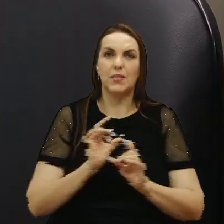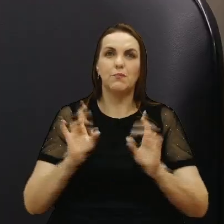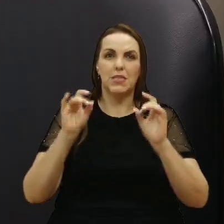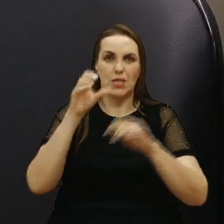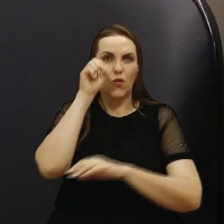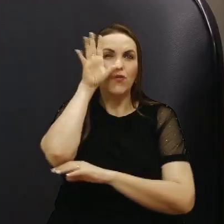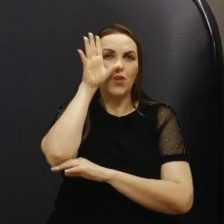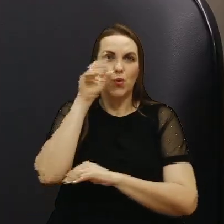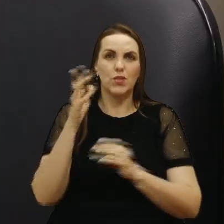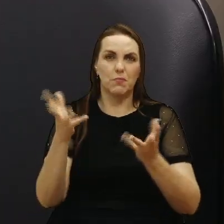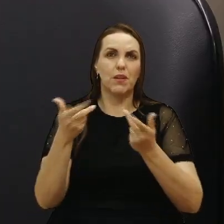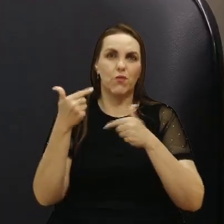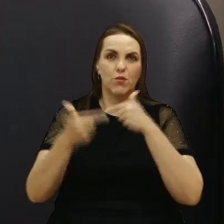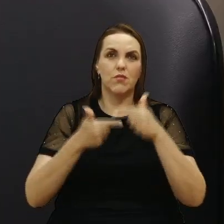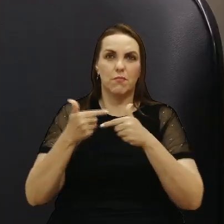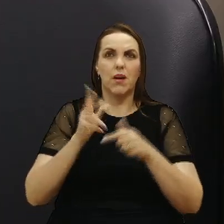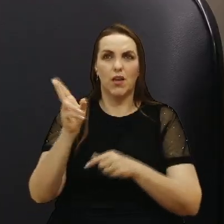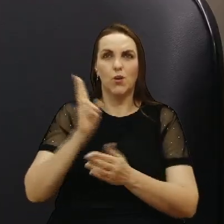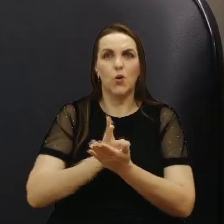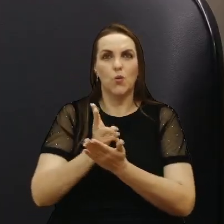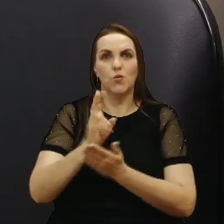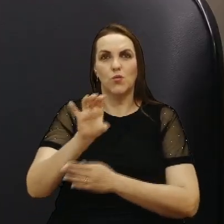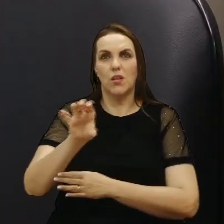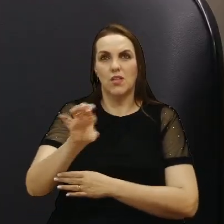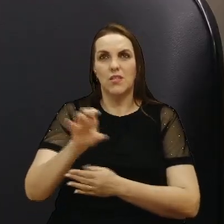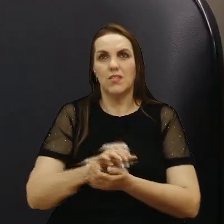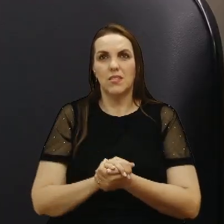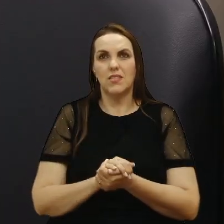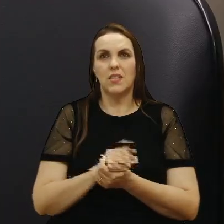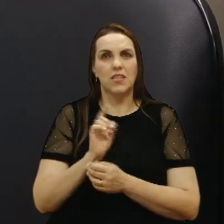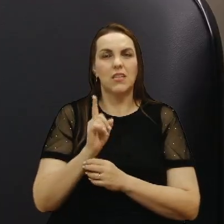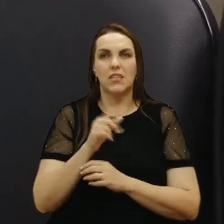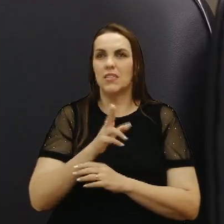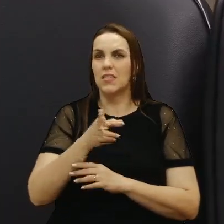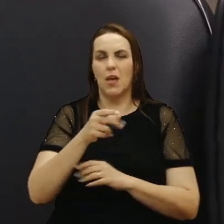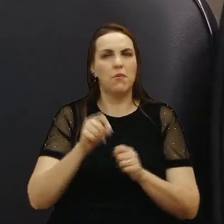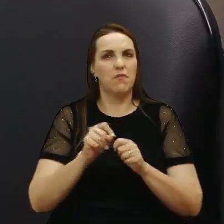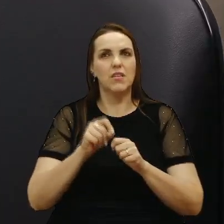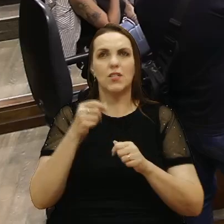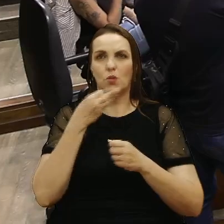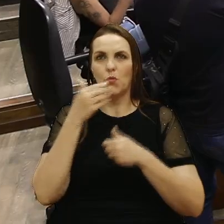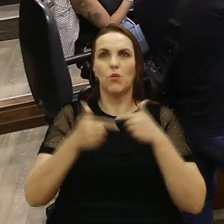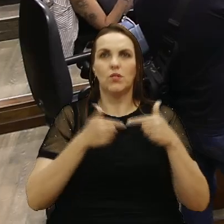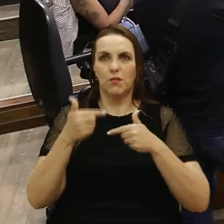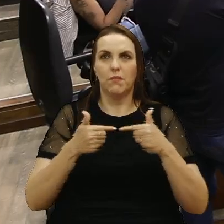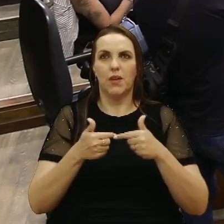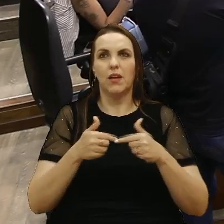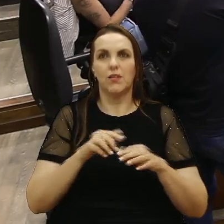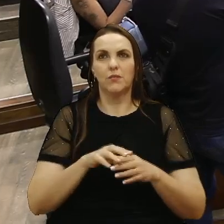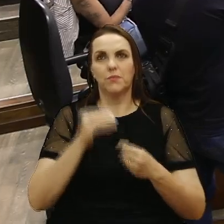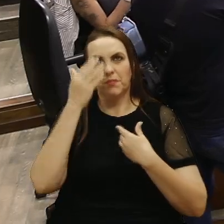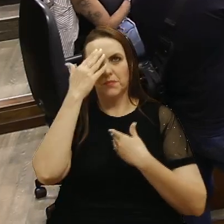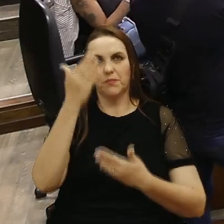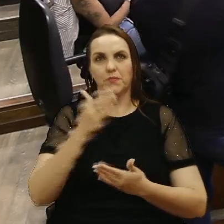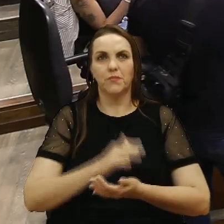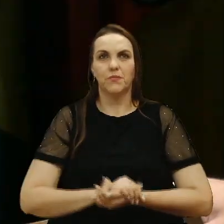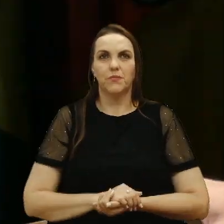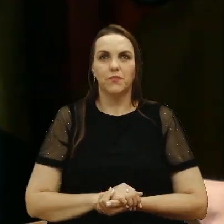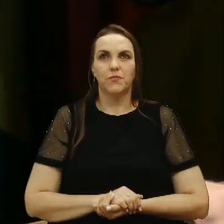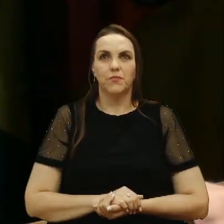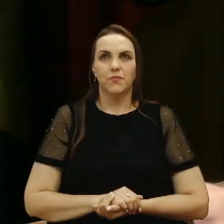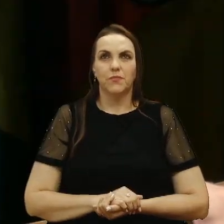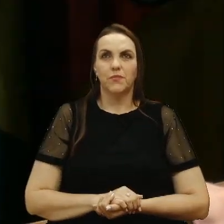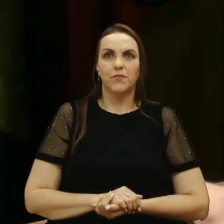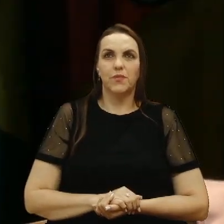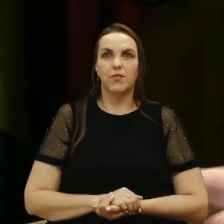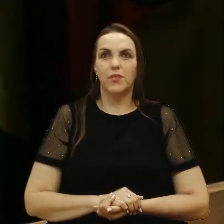faz um excelente trabalho lá e que permaneça assim, republicano, sempre fazendo um bom trabalho. Muito obrigado. De nada. Obrigado ao senhor. Então,